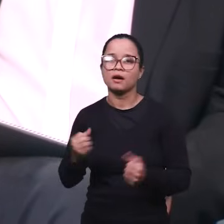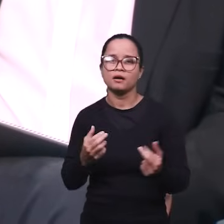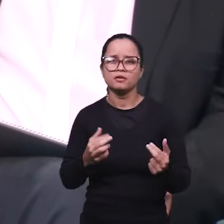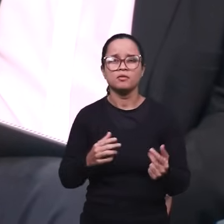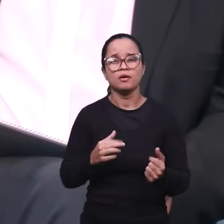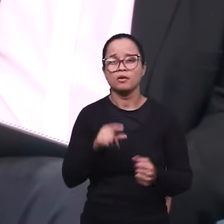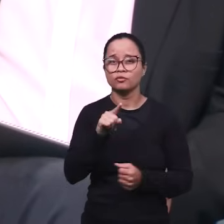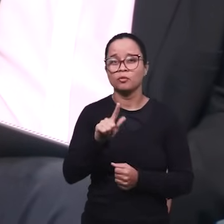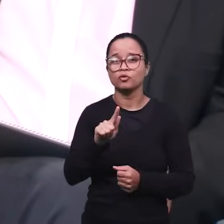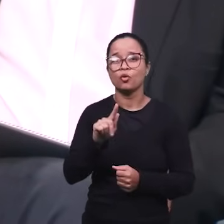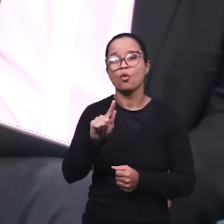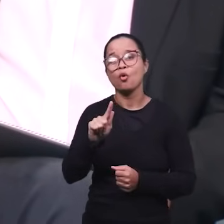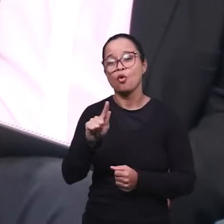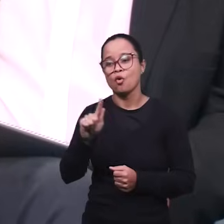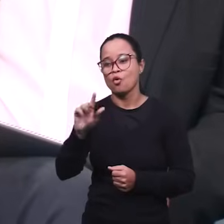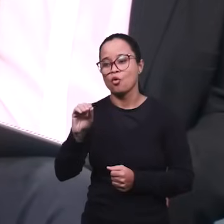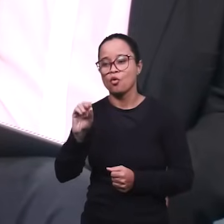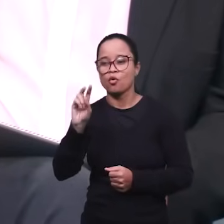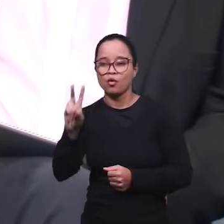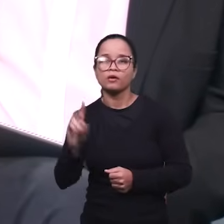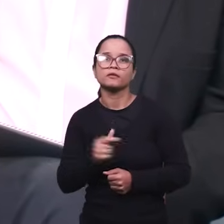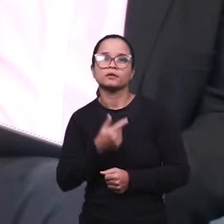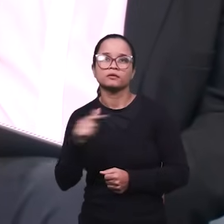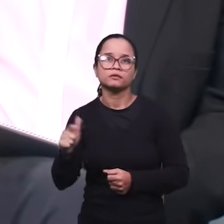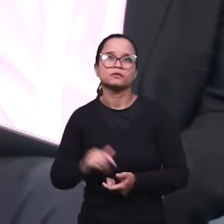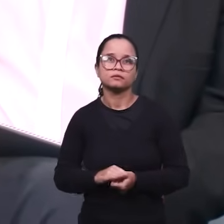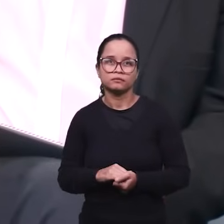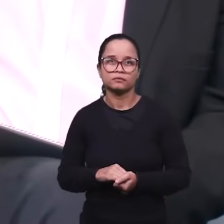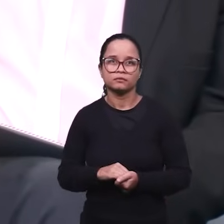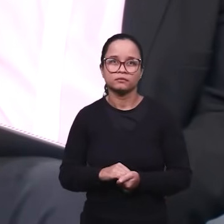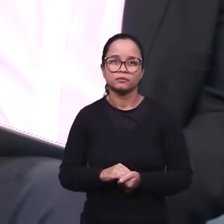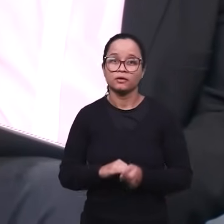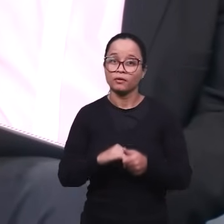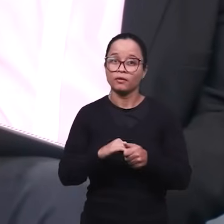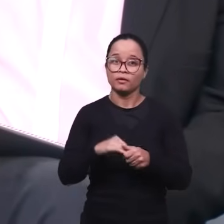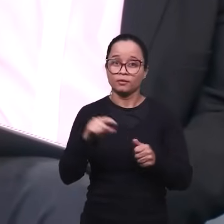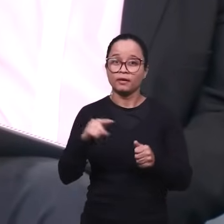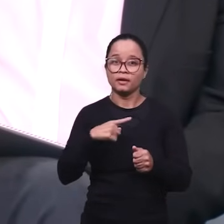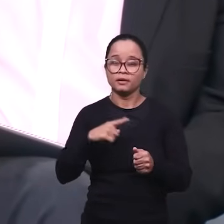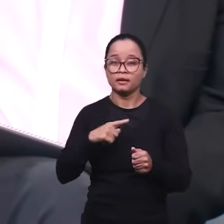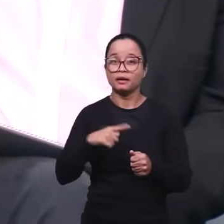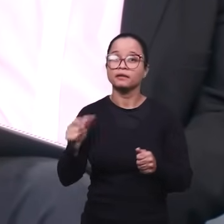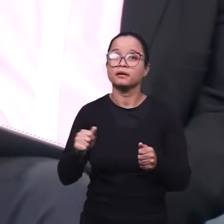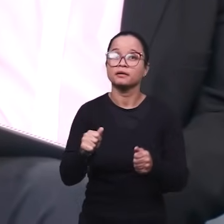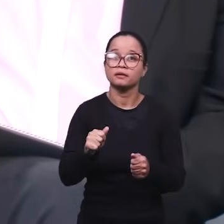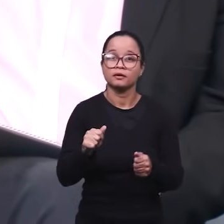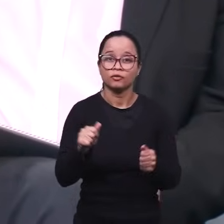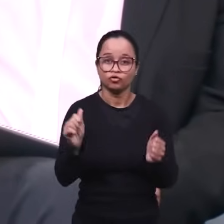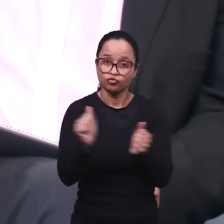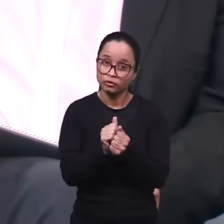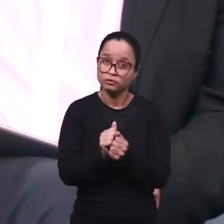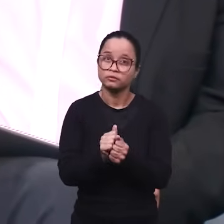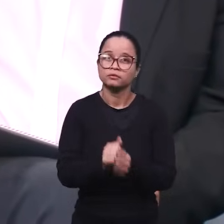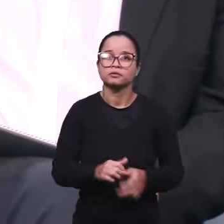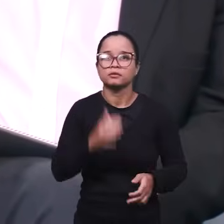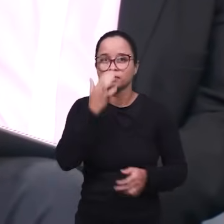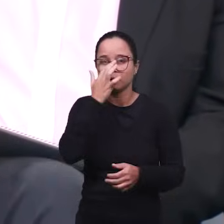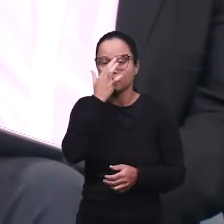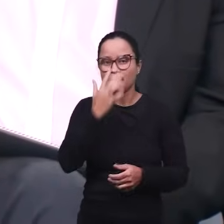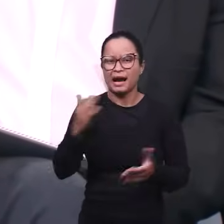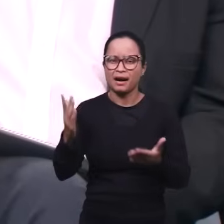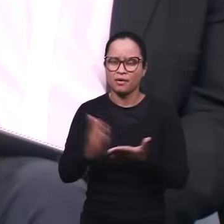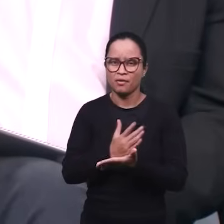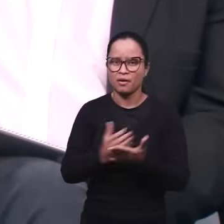aplicativo no celular, tem outra atividade, Aline? Coloca lá, faz o seu cadastro, coloca sua atividade e vai juntando, que seja